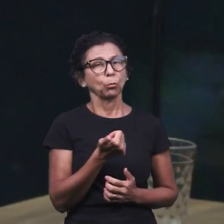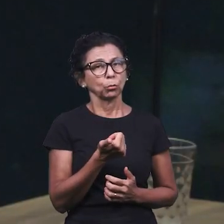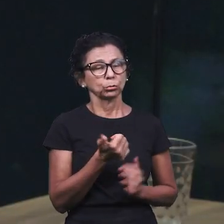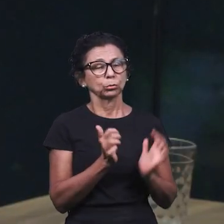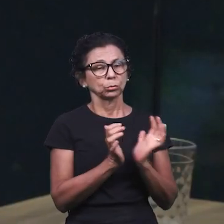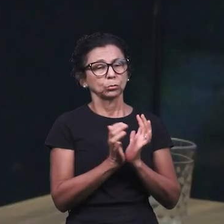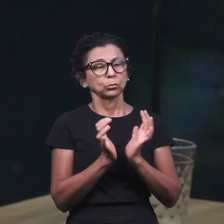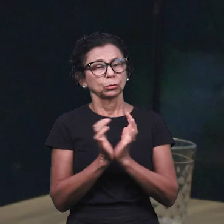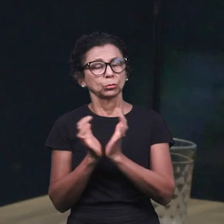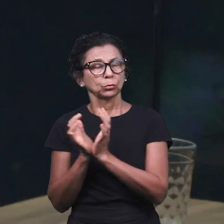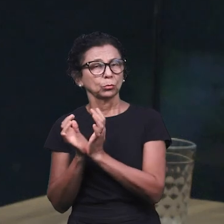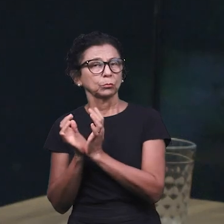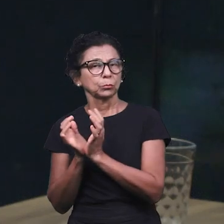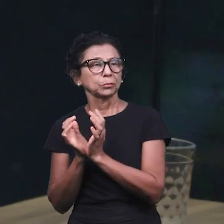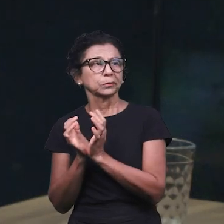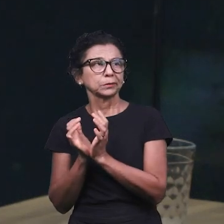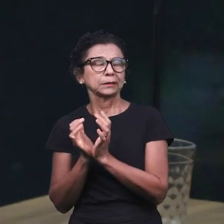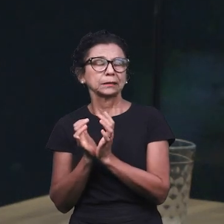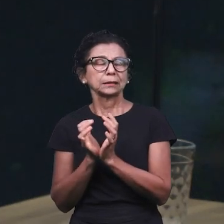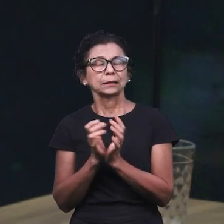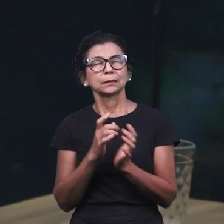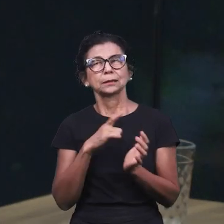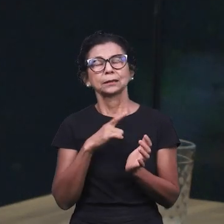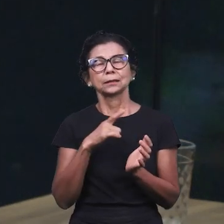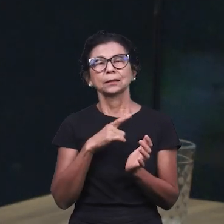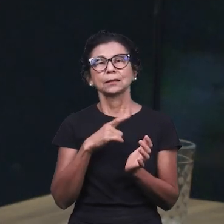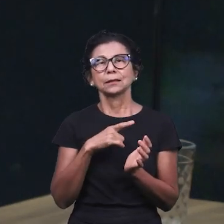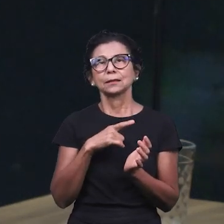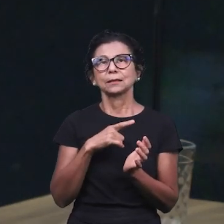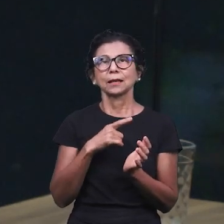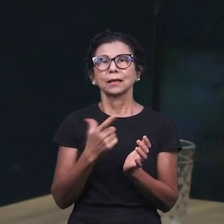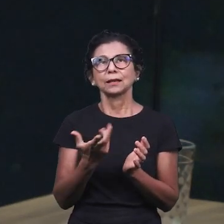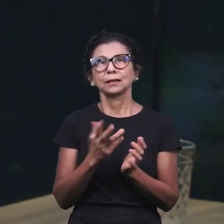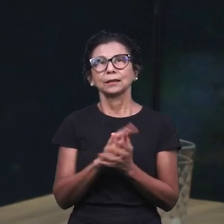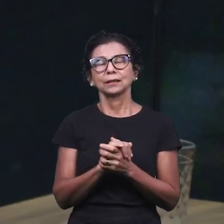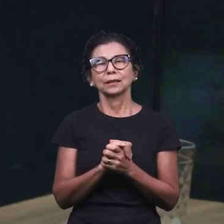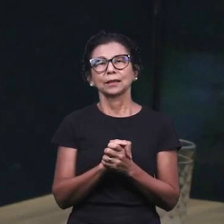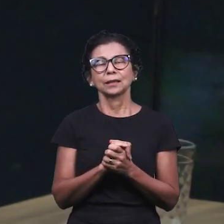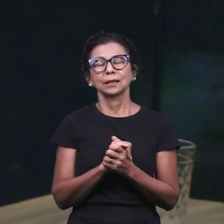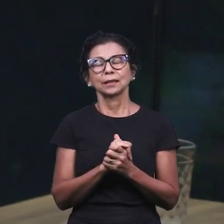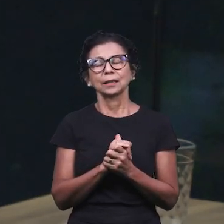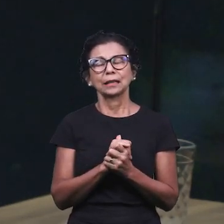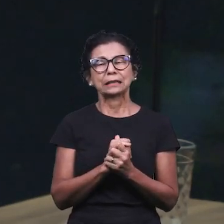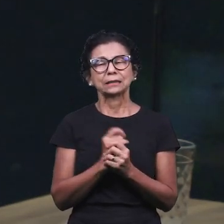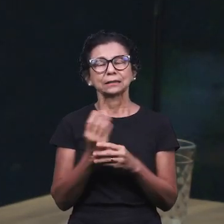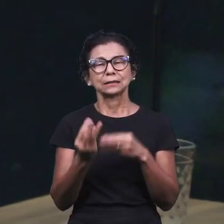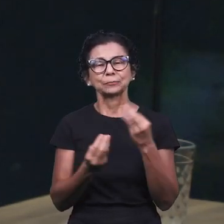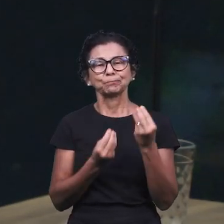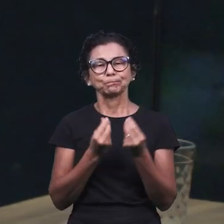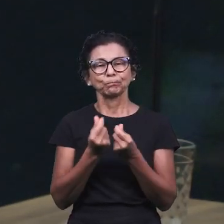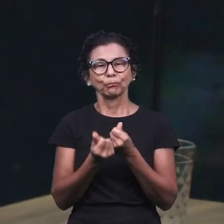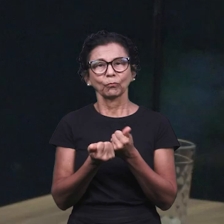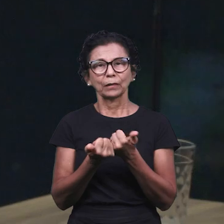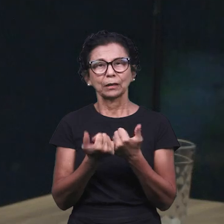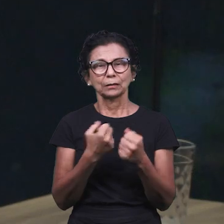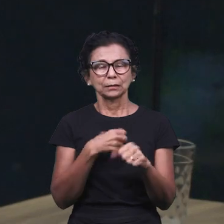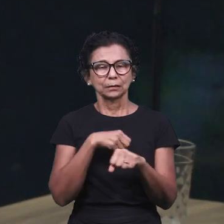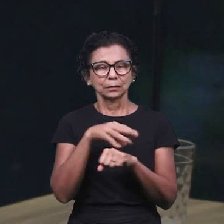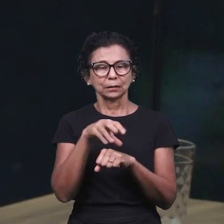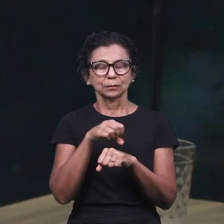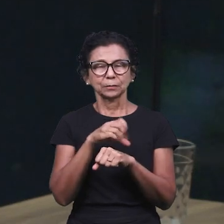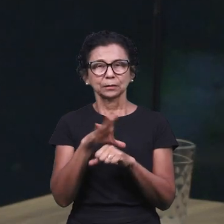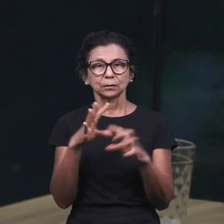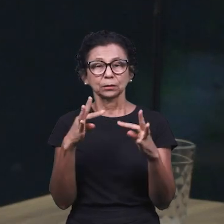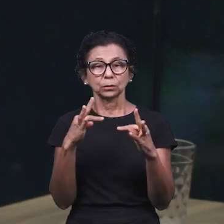já contando as experiências que temos vivido com ele. E eu queria encerrar deixando aqui